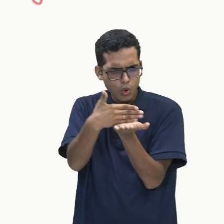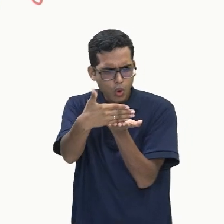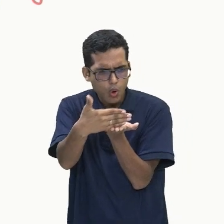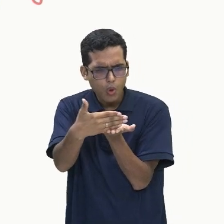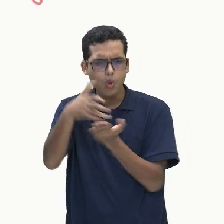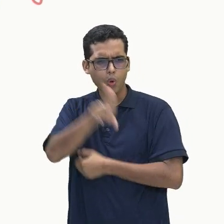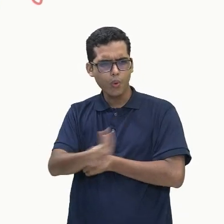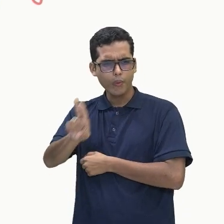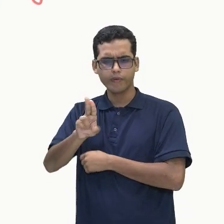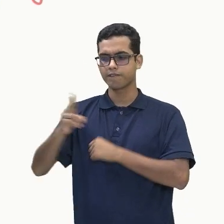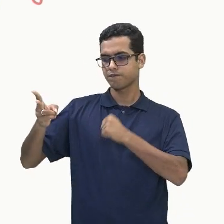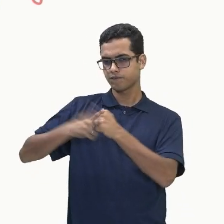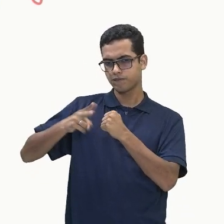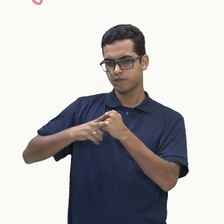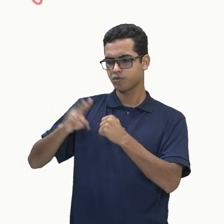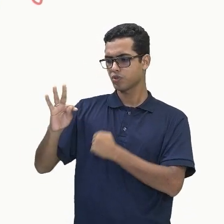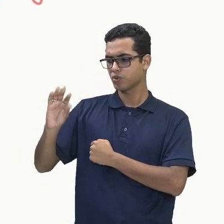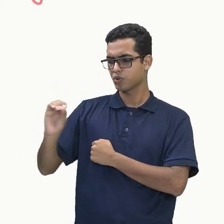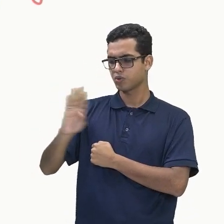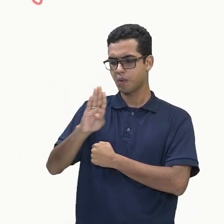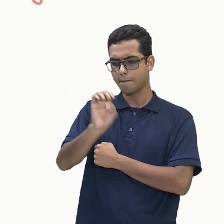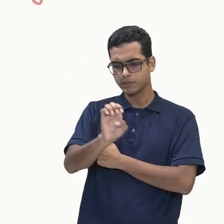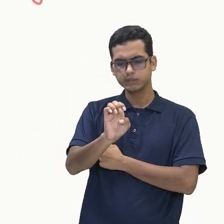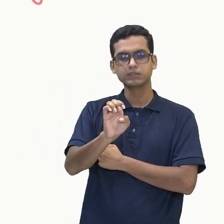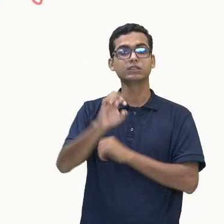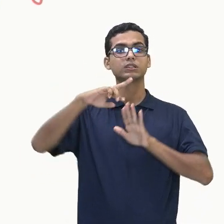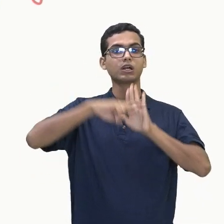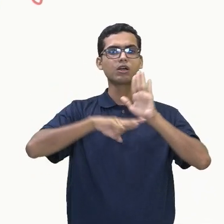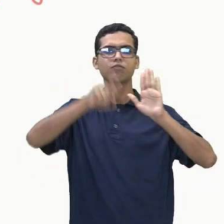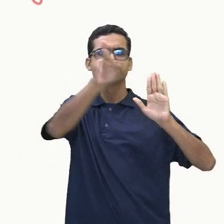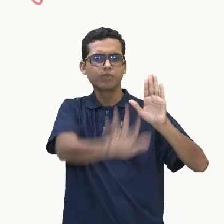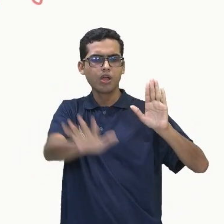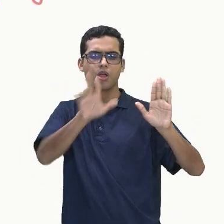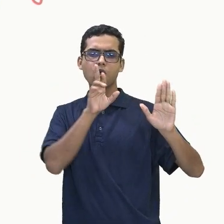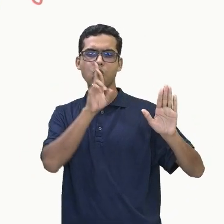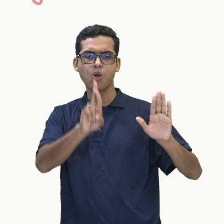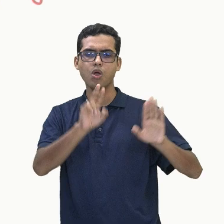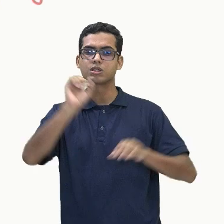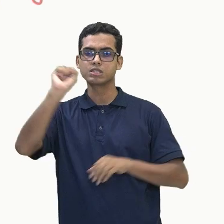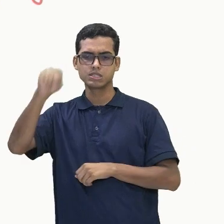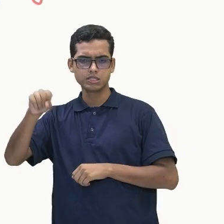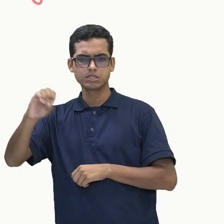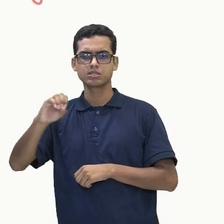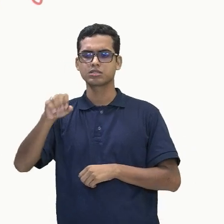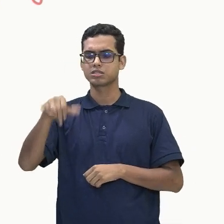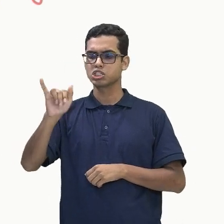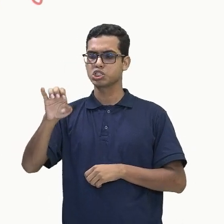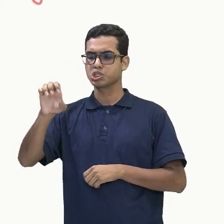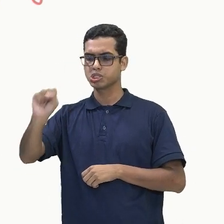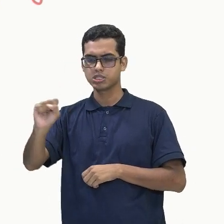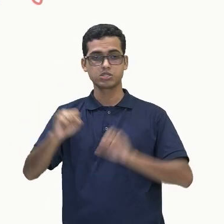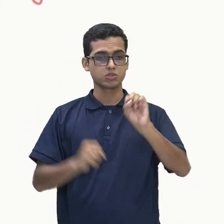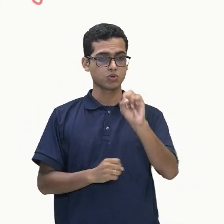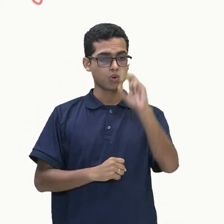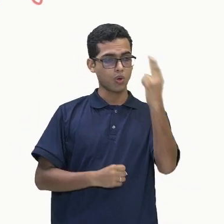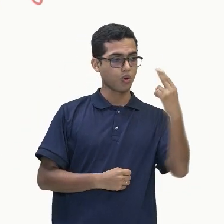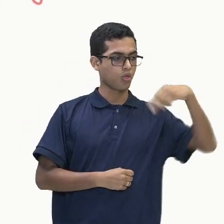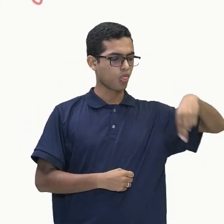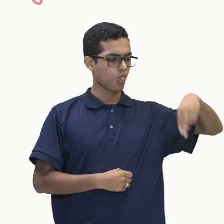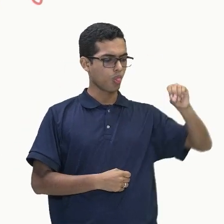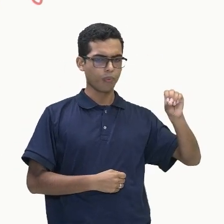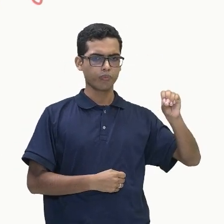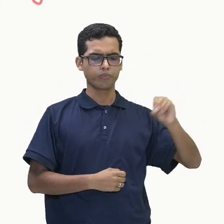em geral, ok? Nós vamos responder com yes ou no. Yes